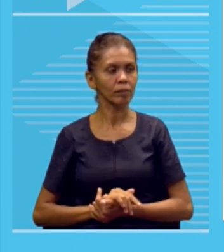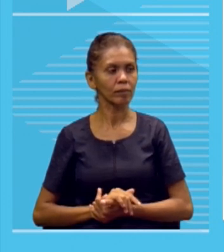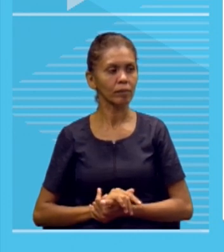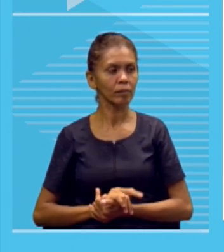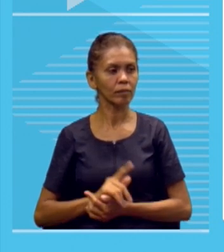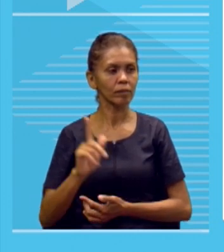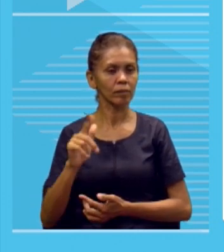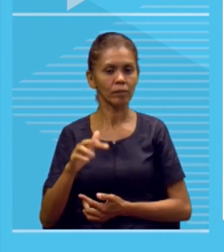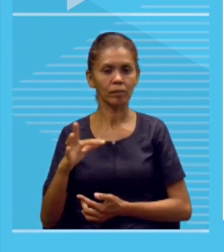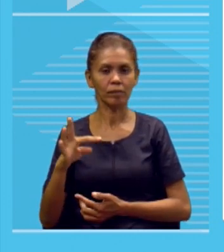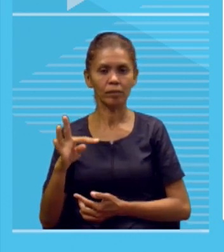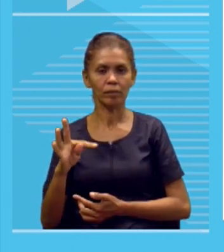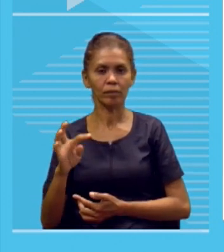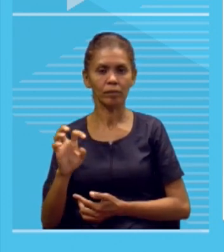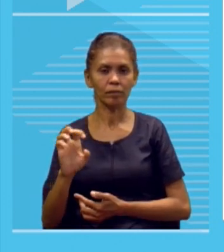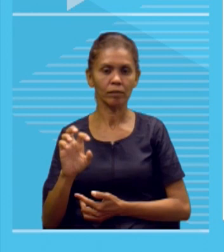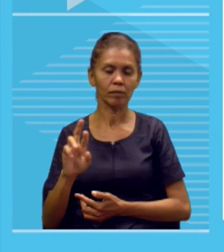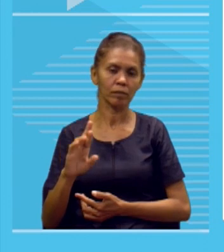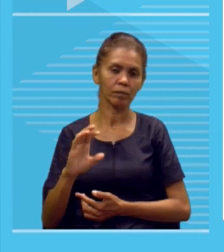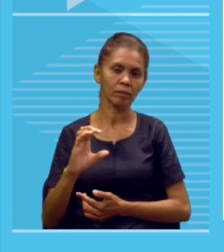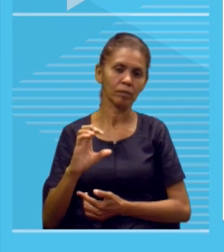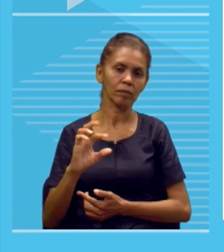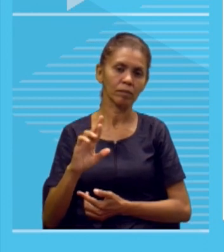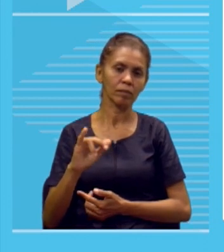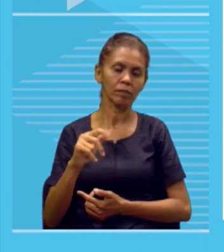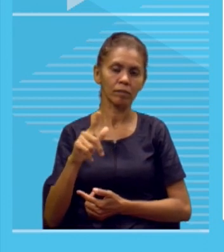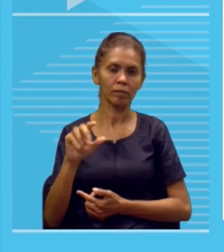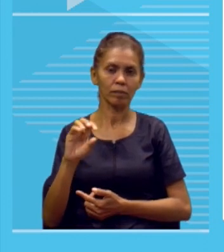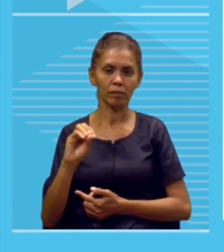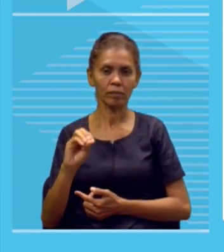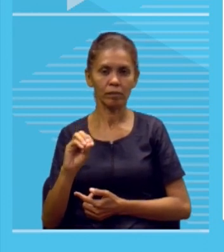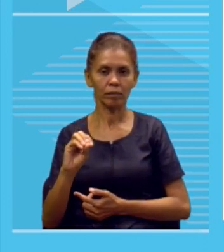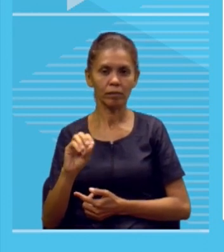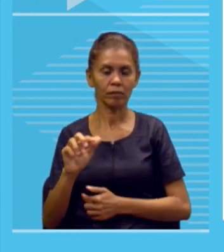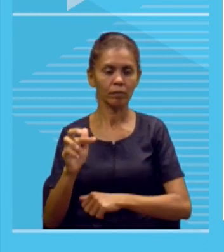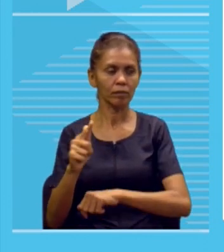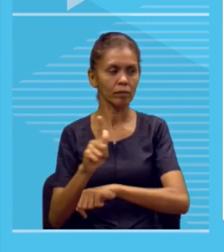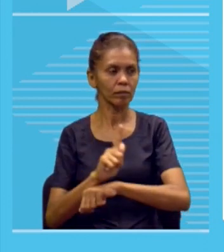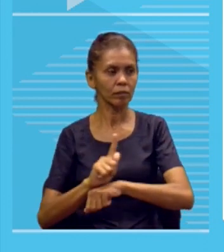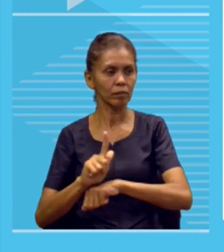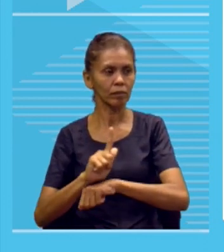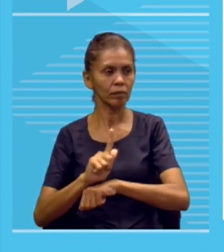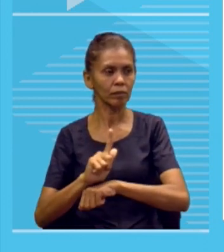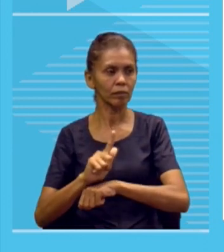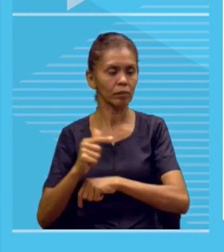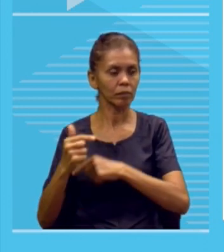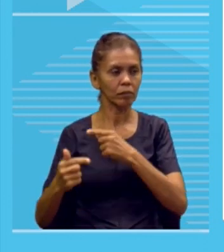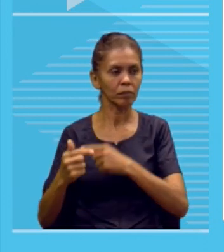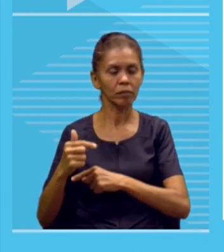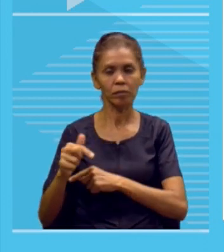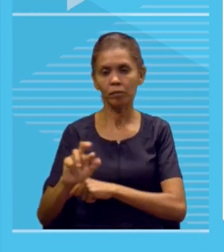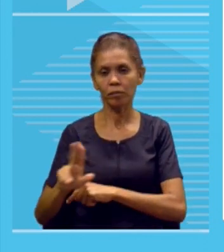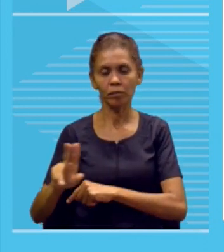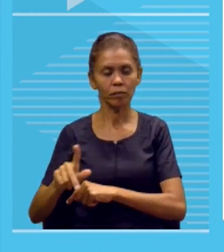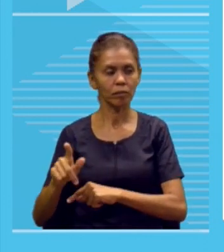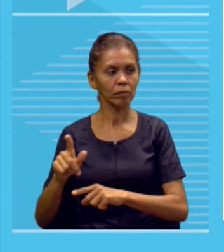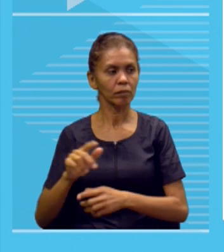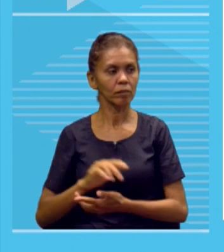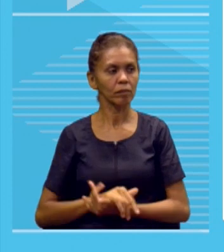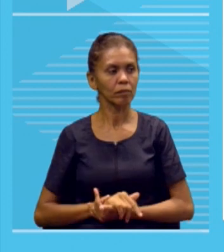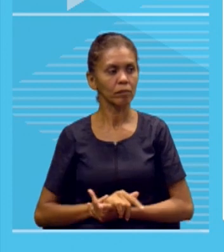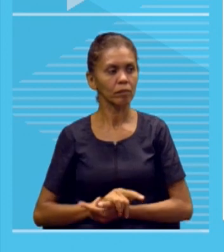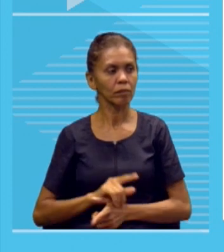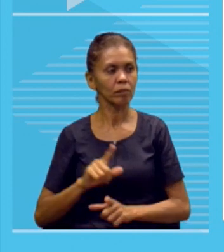da gestão pública, não. Letra C, o fim do setor secundário, que claro que não, né? Porque é justamente